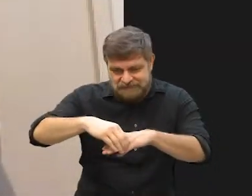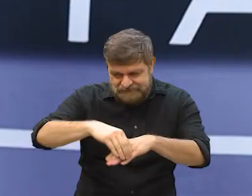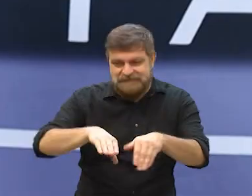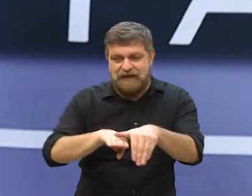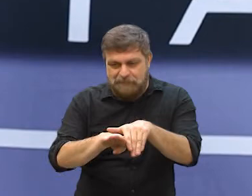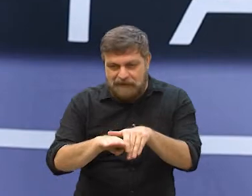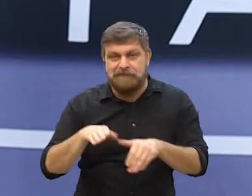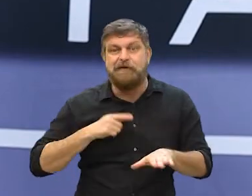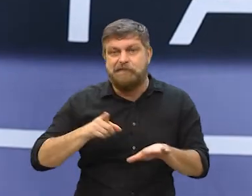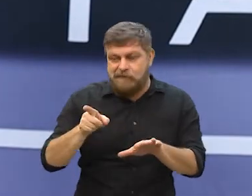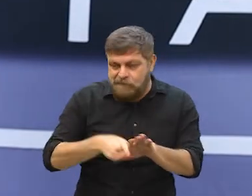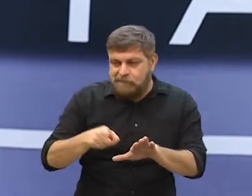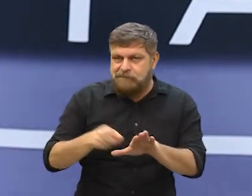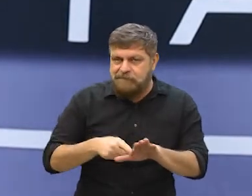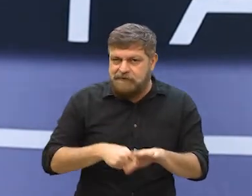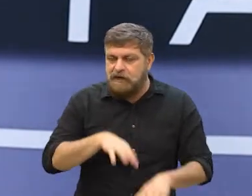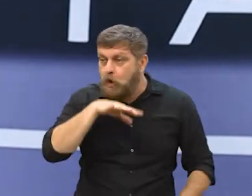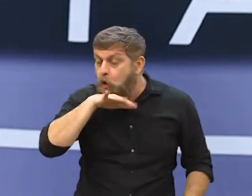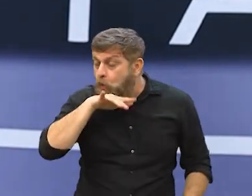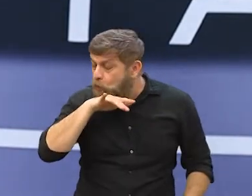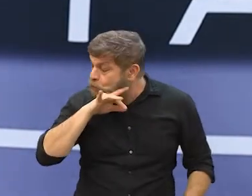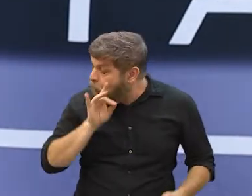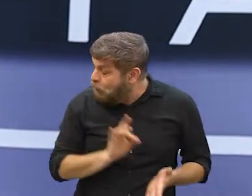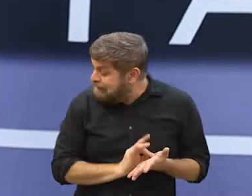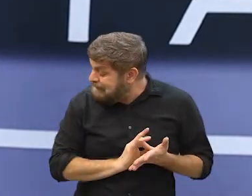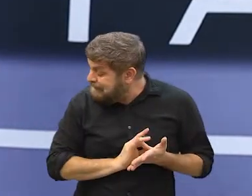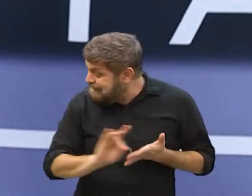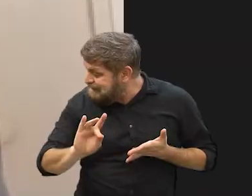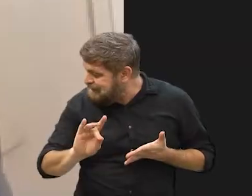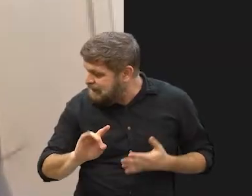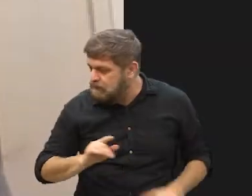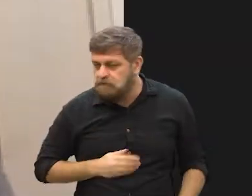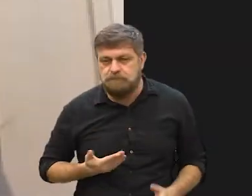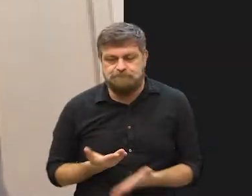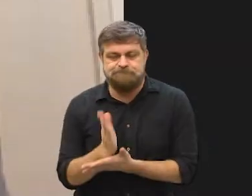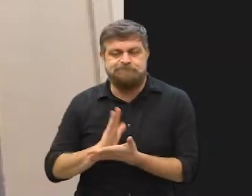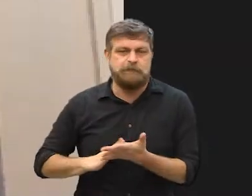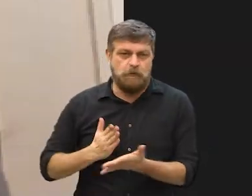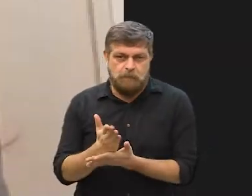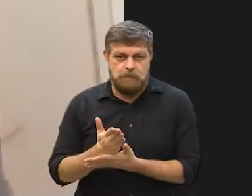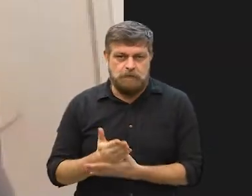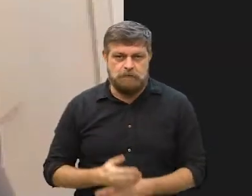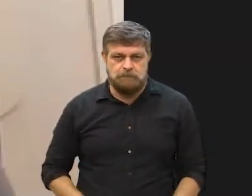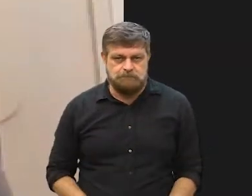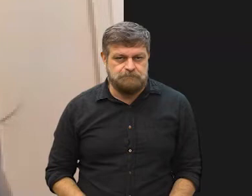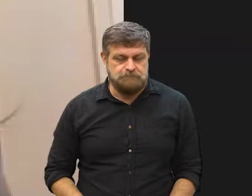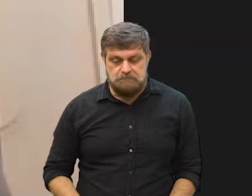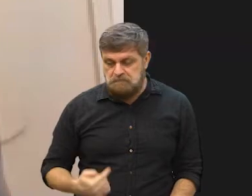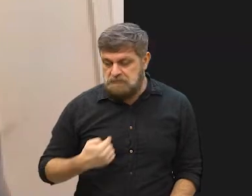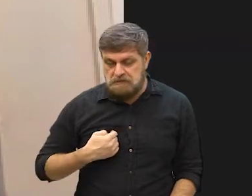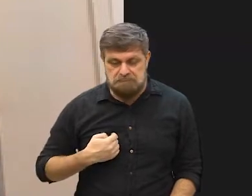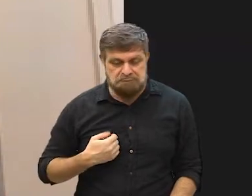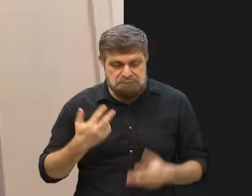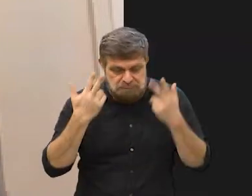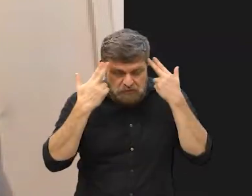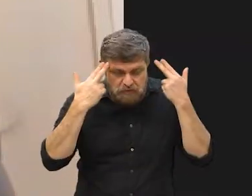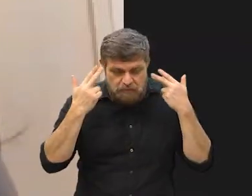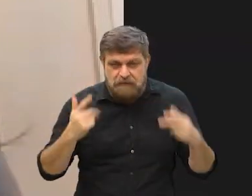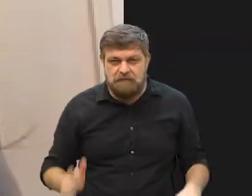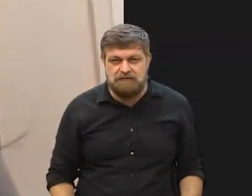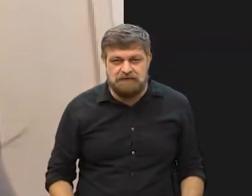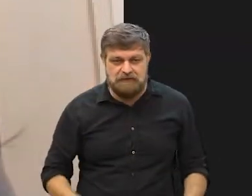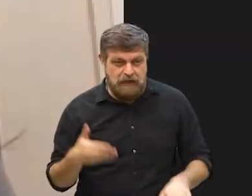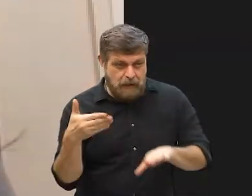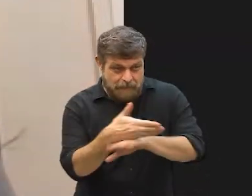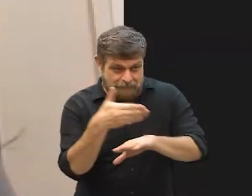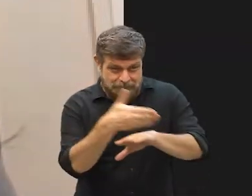ao meu pé. Eu odeio comprar sapatos e isso me incomoda, mas diferente disso, nada. E participar de